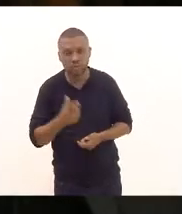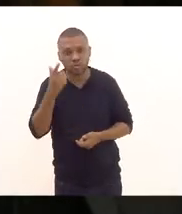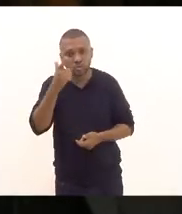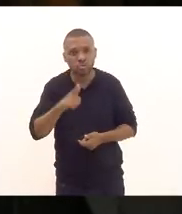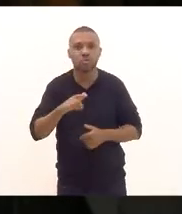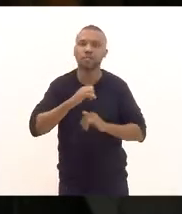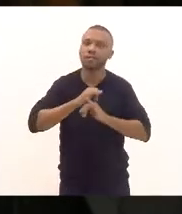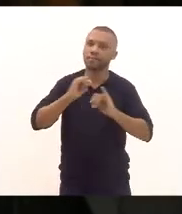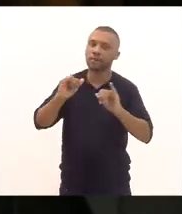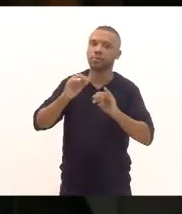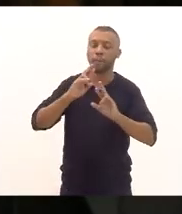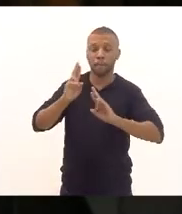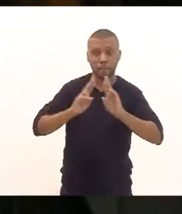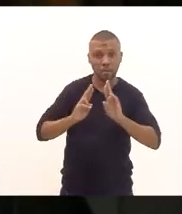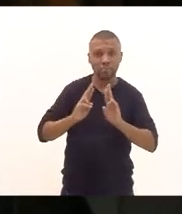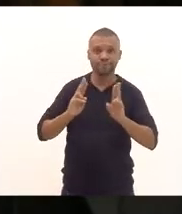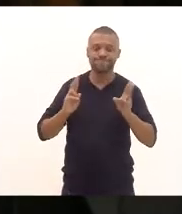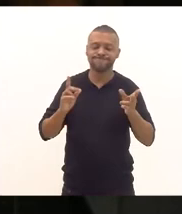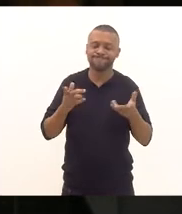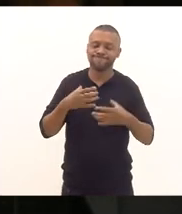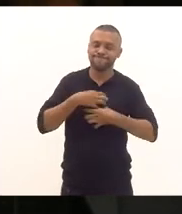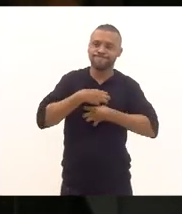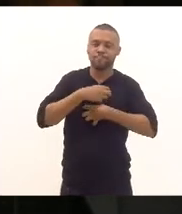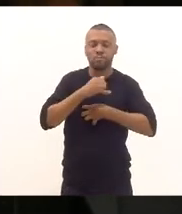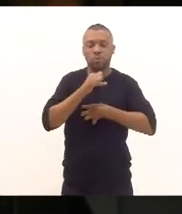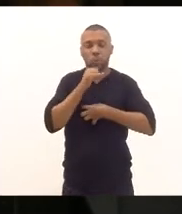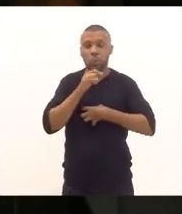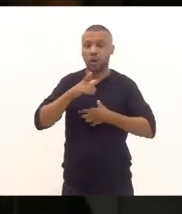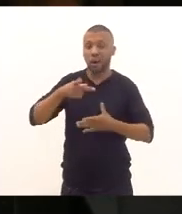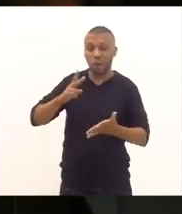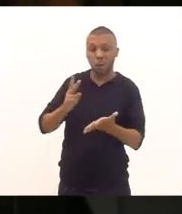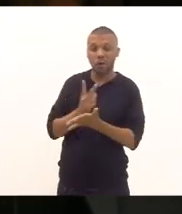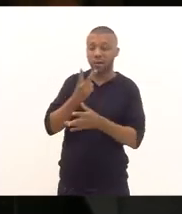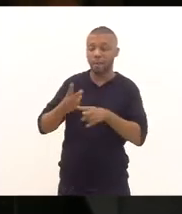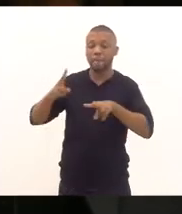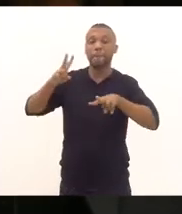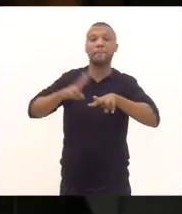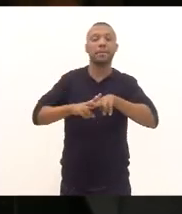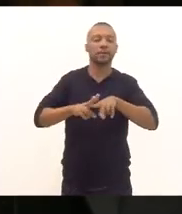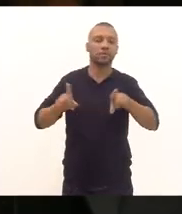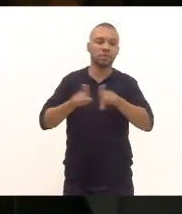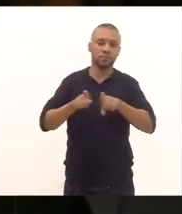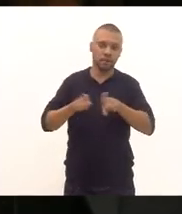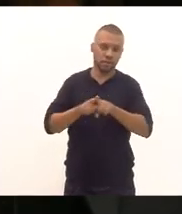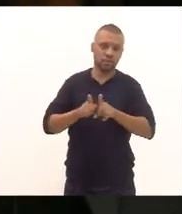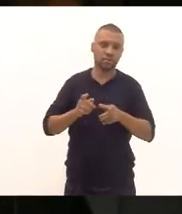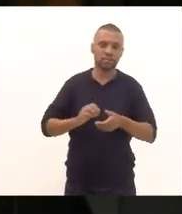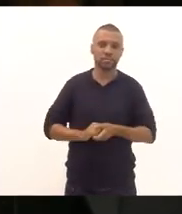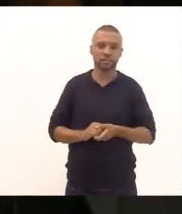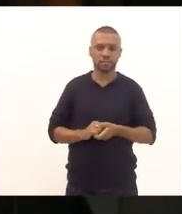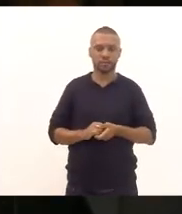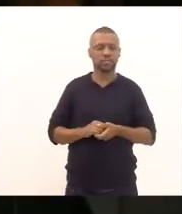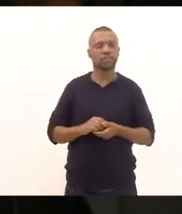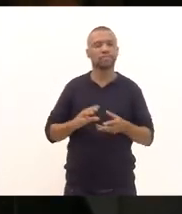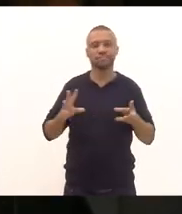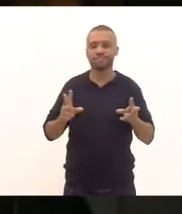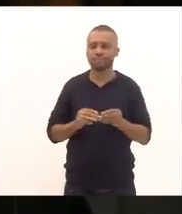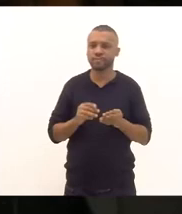dizer os resultados estão sendo tristes gerando até prisão dá uma queria só